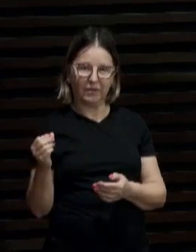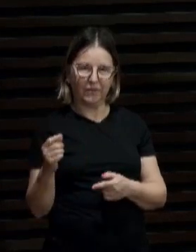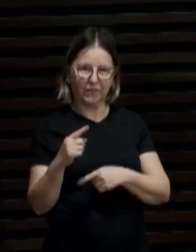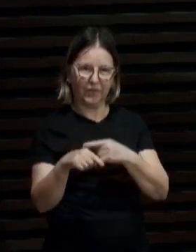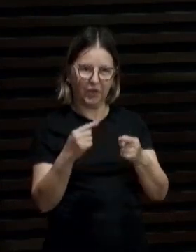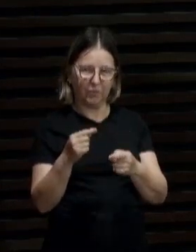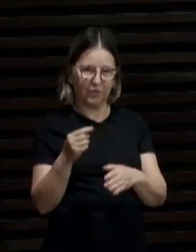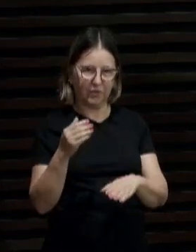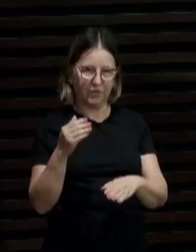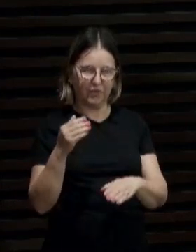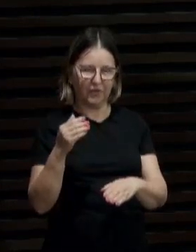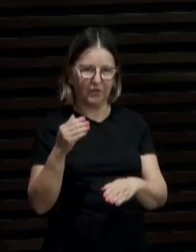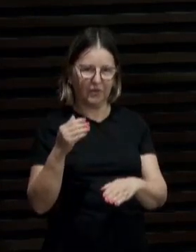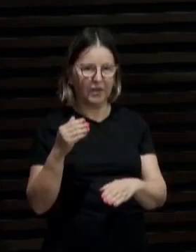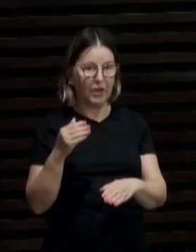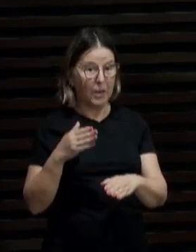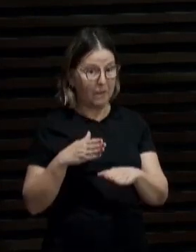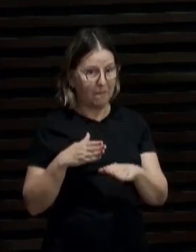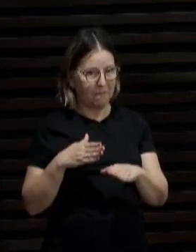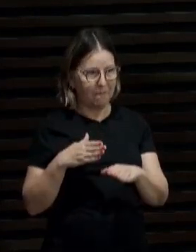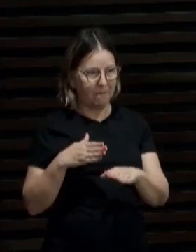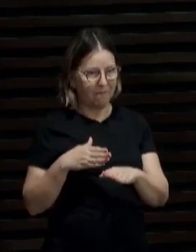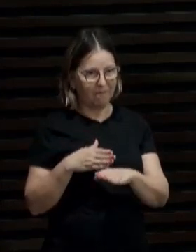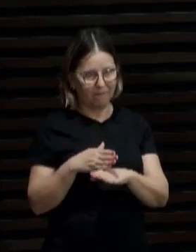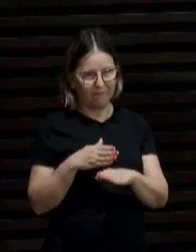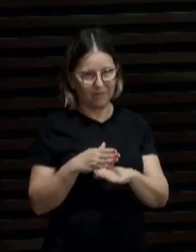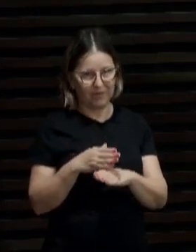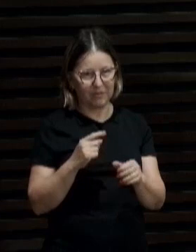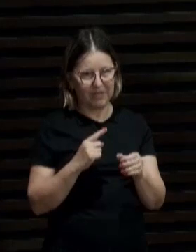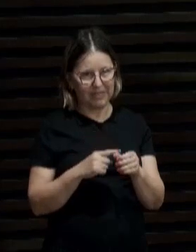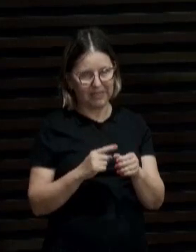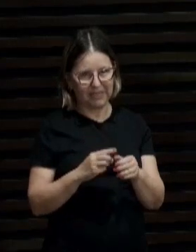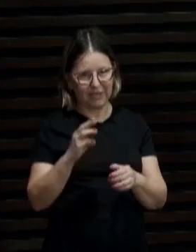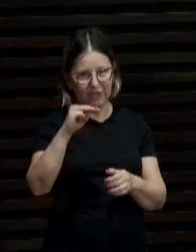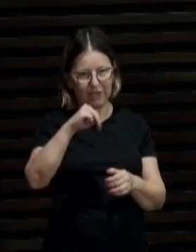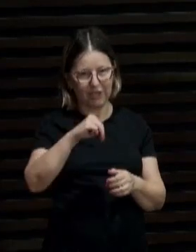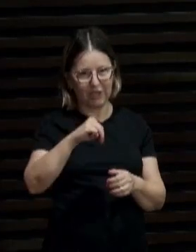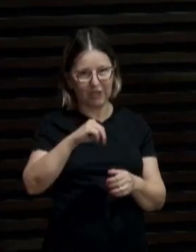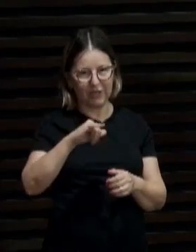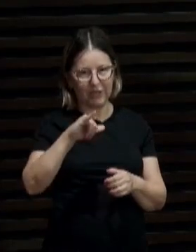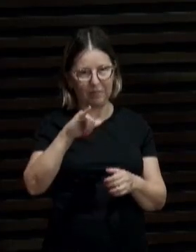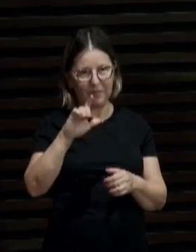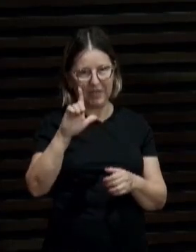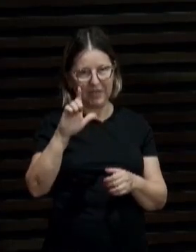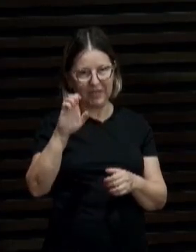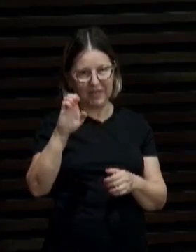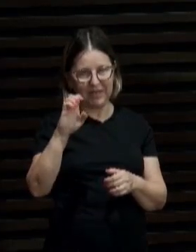pertinho de Éfeso, chamada Mileto. Ele não chega a Éfeso, nós não sabemos porquê, mas é como se ele passasse em Cambé, em Ibiporã,